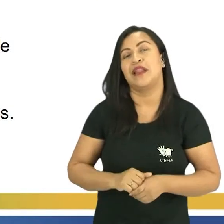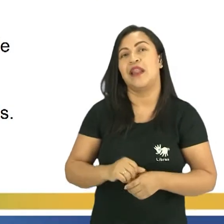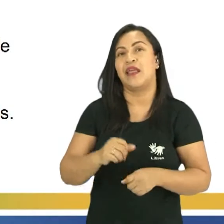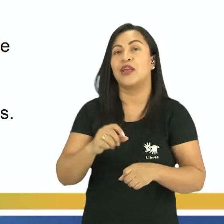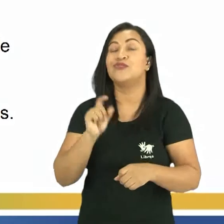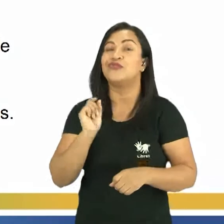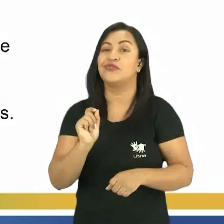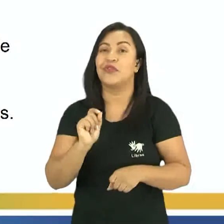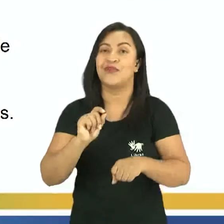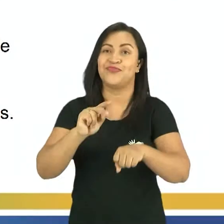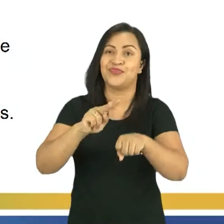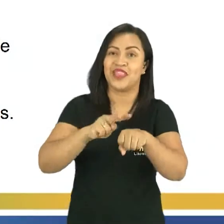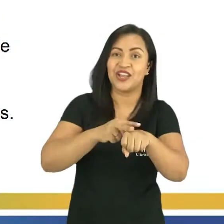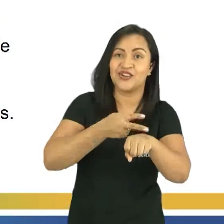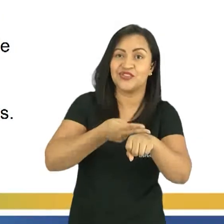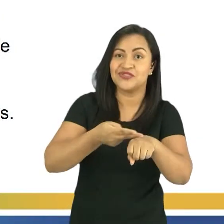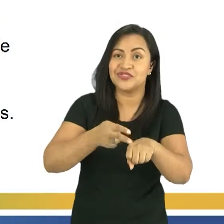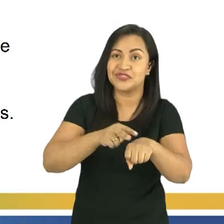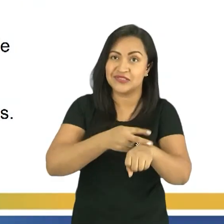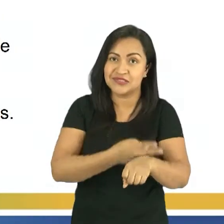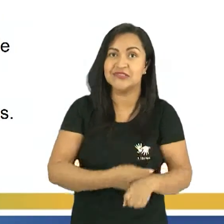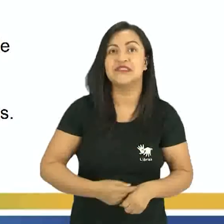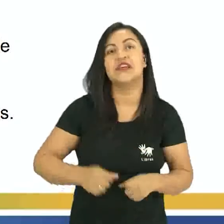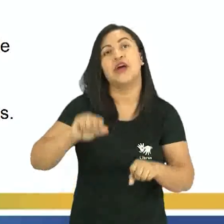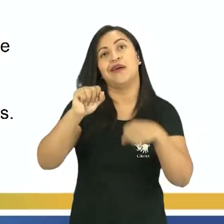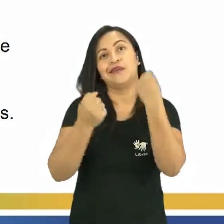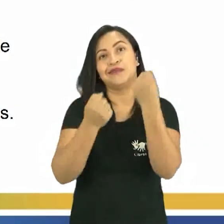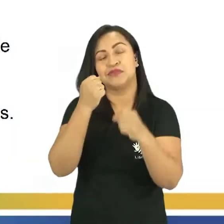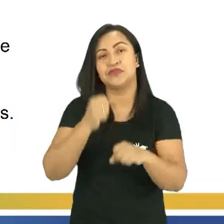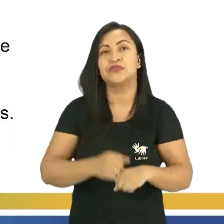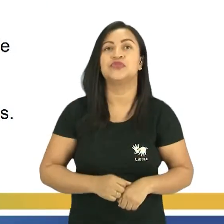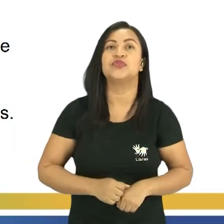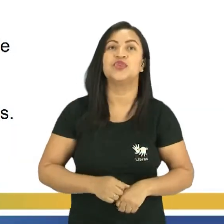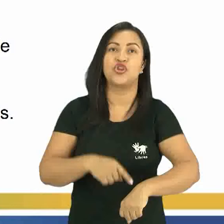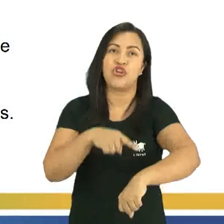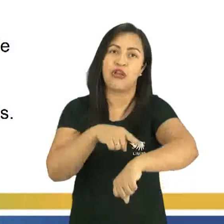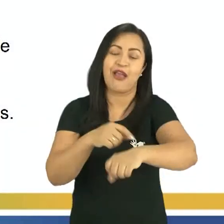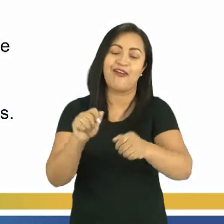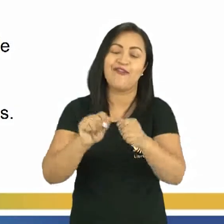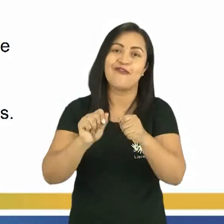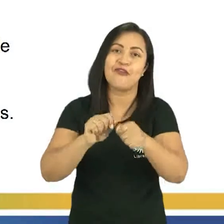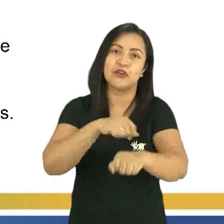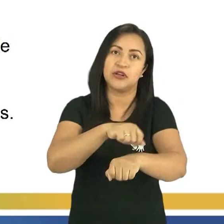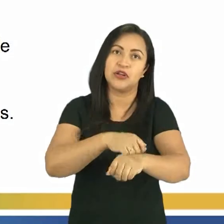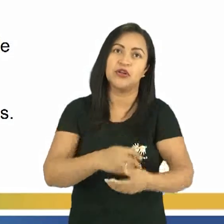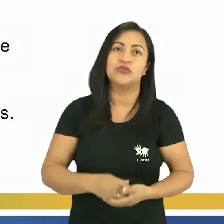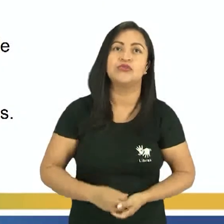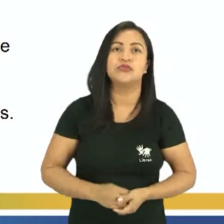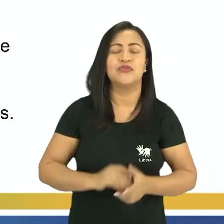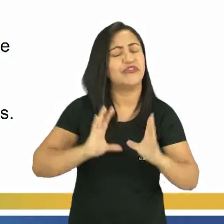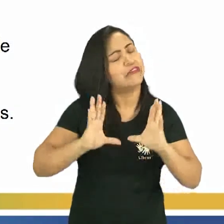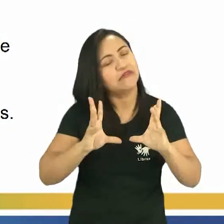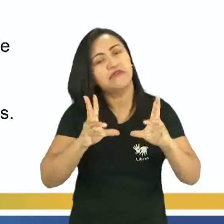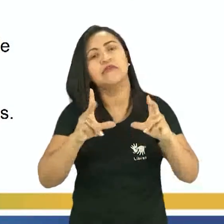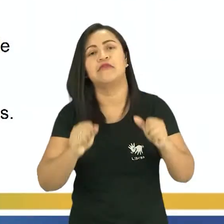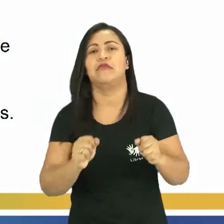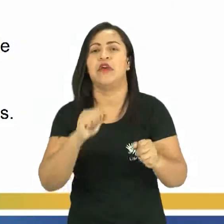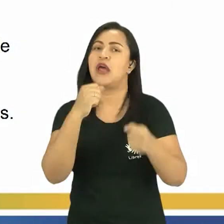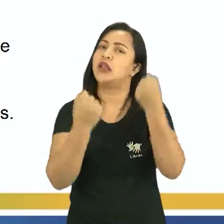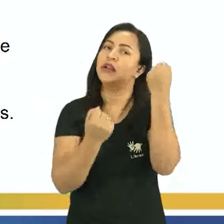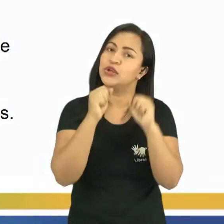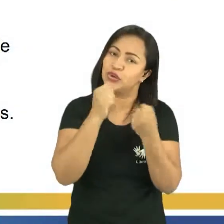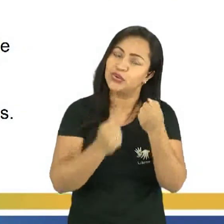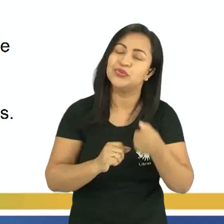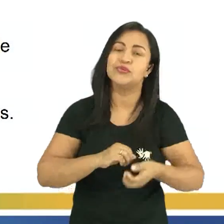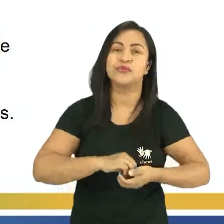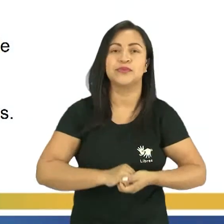Suécia, a Volvo, a Scania, produtos metálicos. A Suíça traz também a questão de chocolates, laticínios,